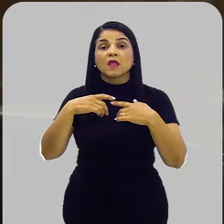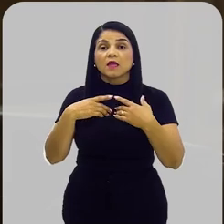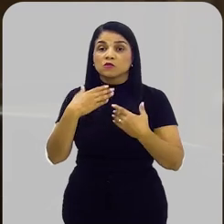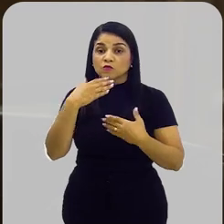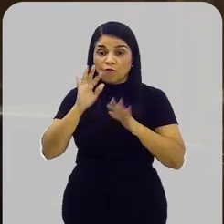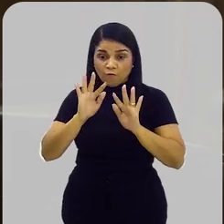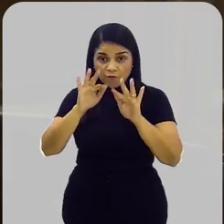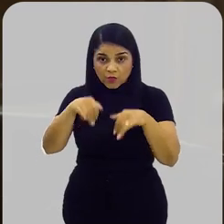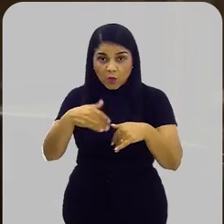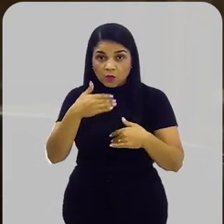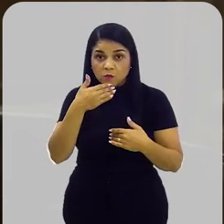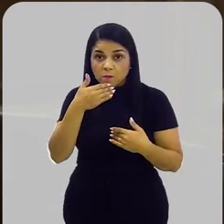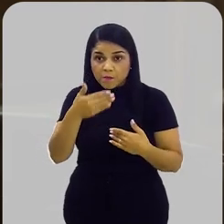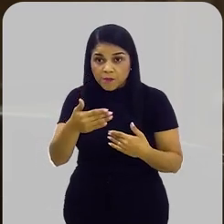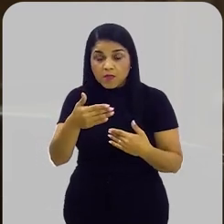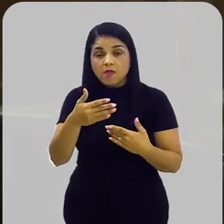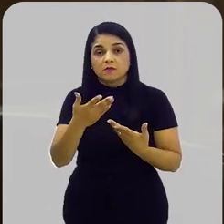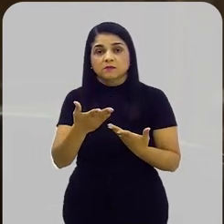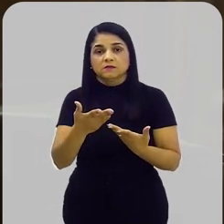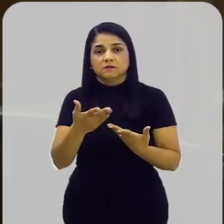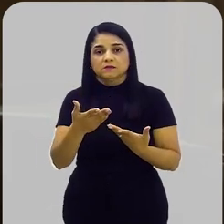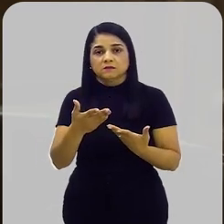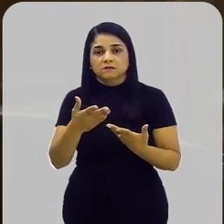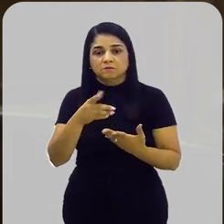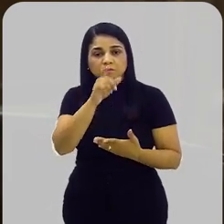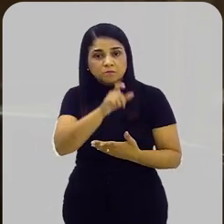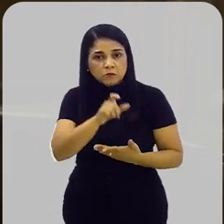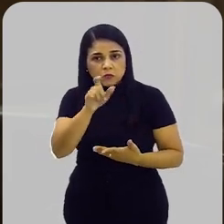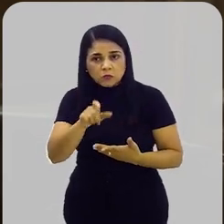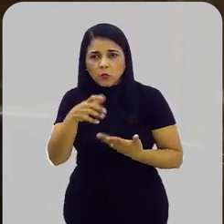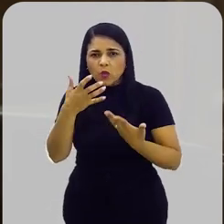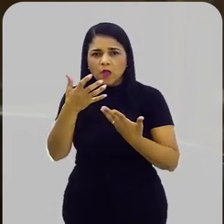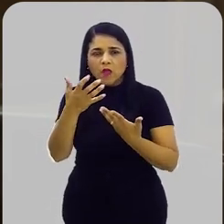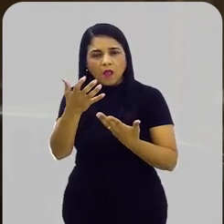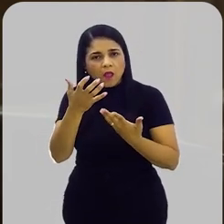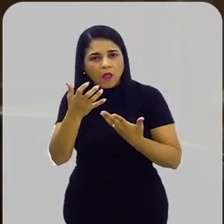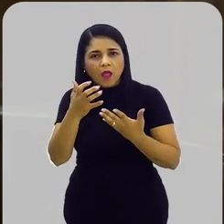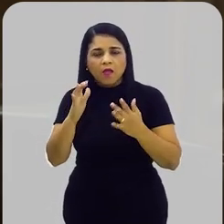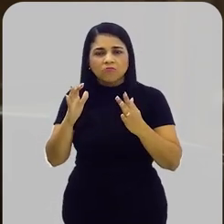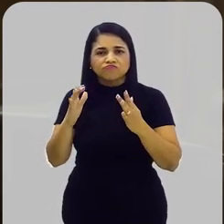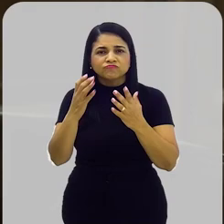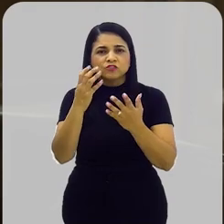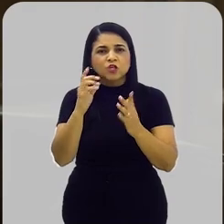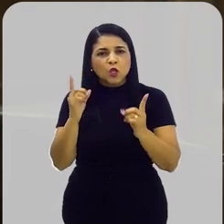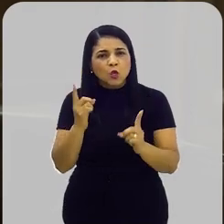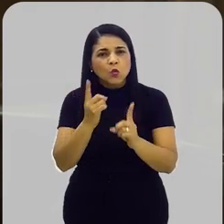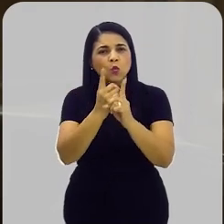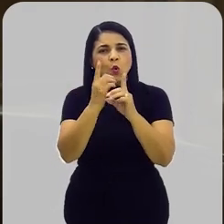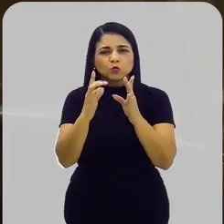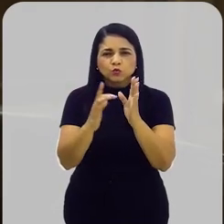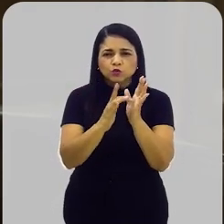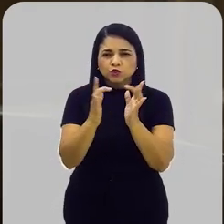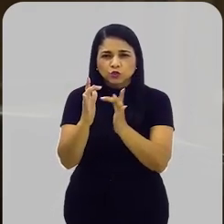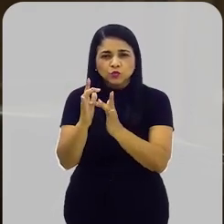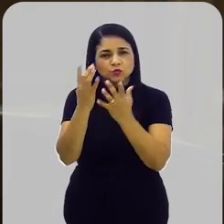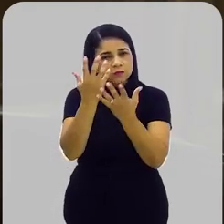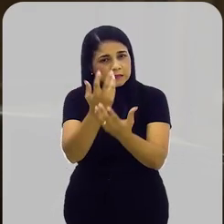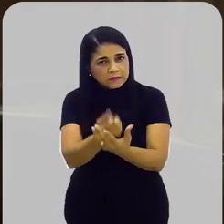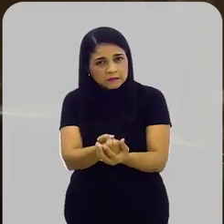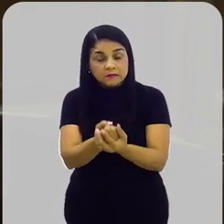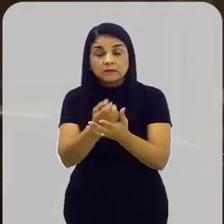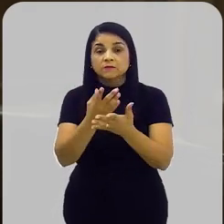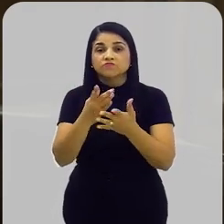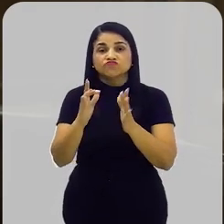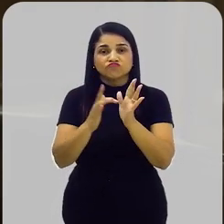apelo, né, que é a parte que ele fala para as pessoas que querem ter um reencontro com Deus ou que querem aceitar